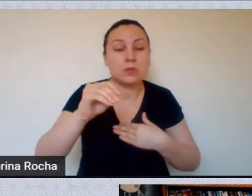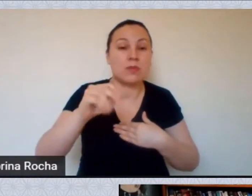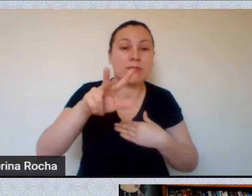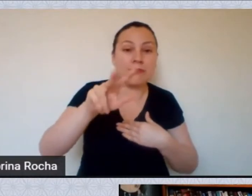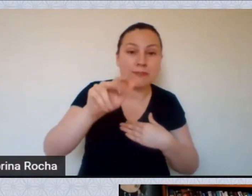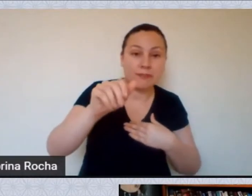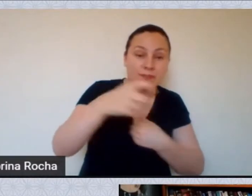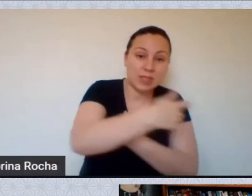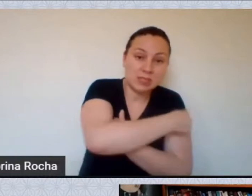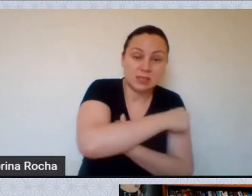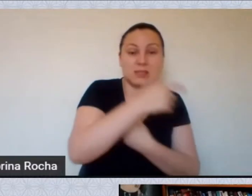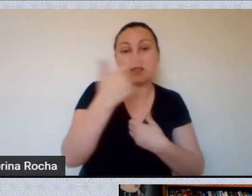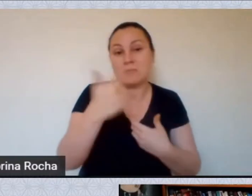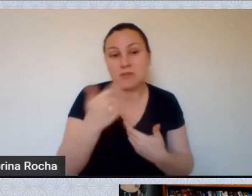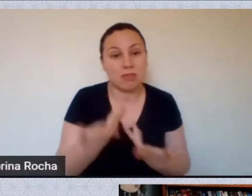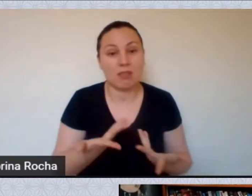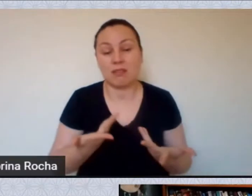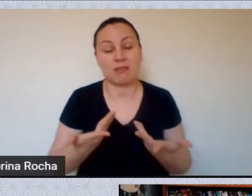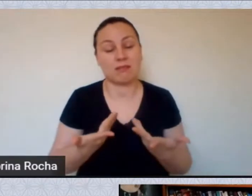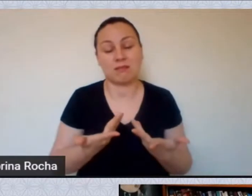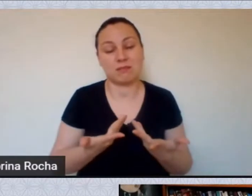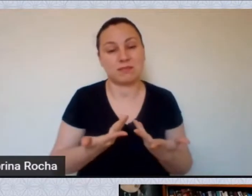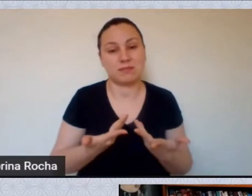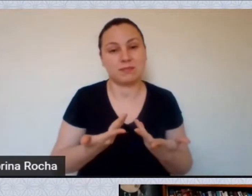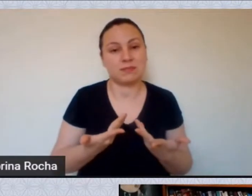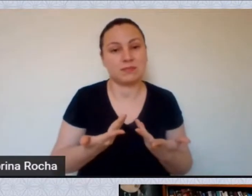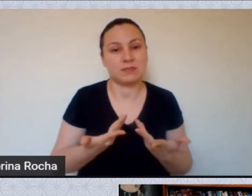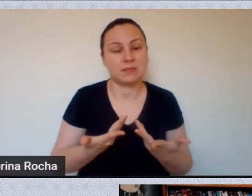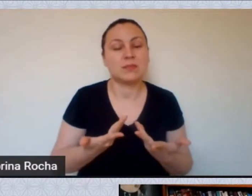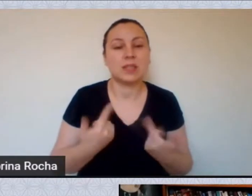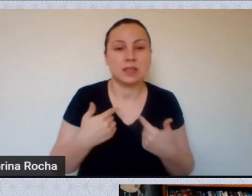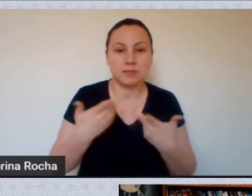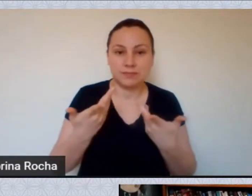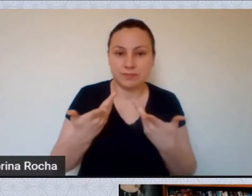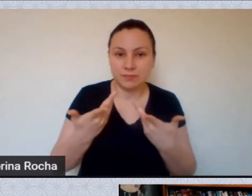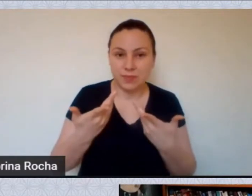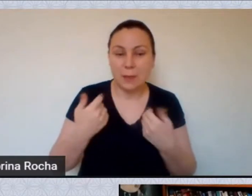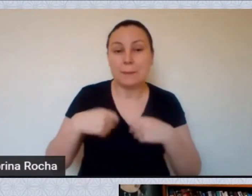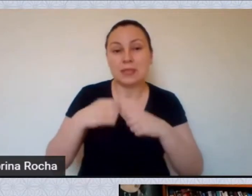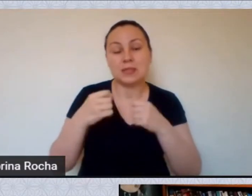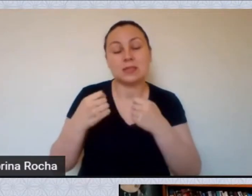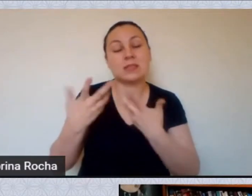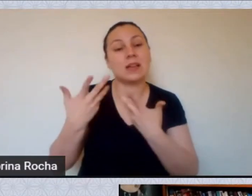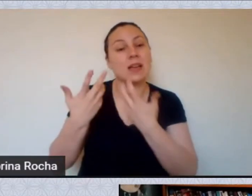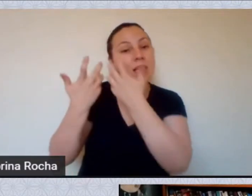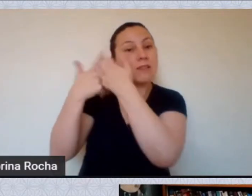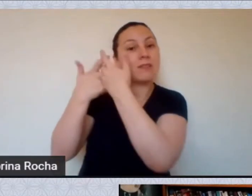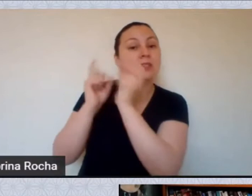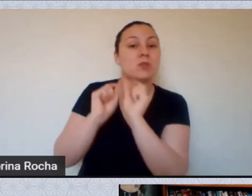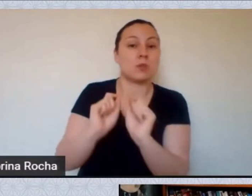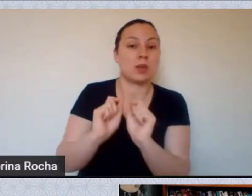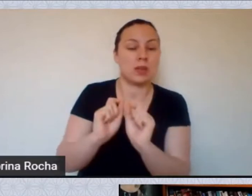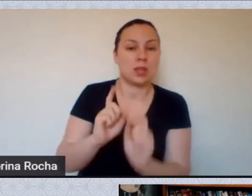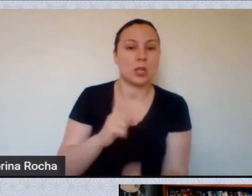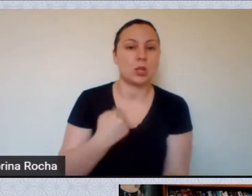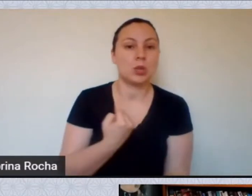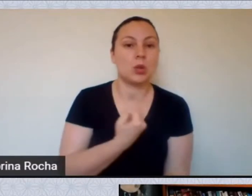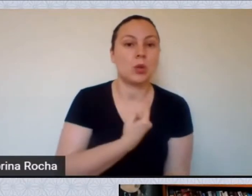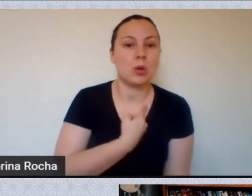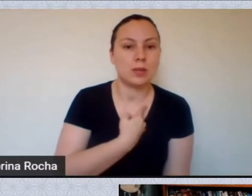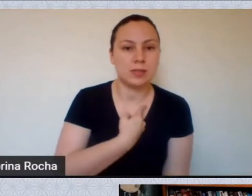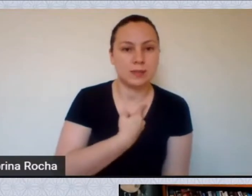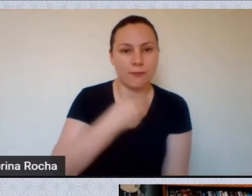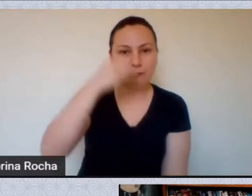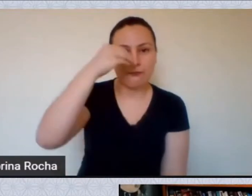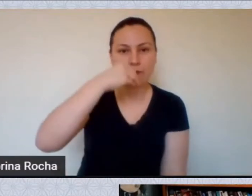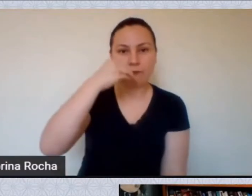demonstra uma coisa que para mim é extremamente importante para a gente refletir hoje em dia, que é a nossa fragilidade com relação à natureza